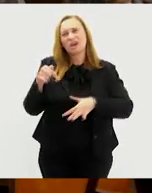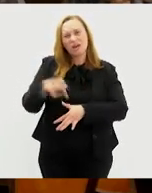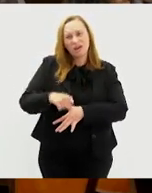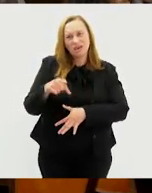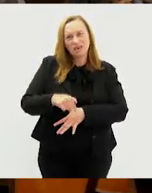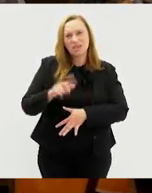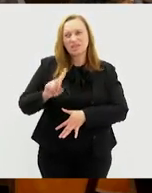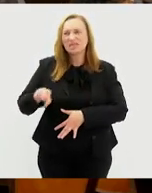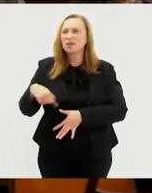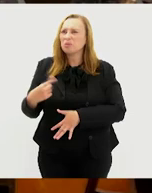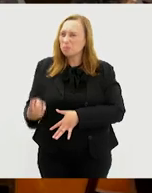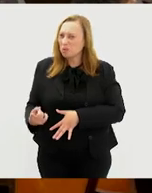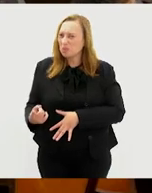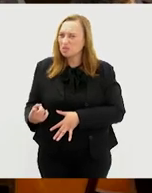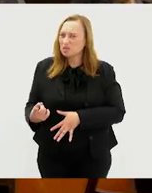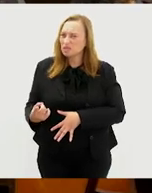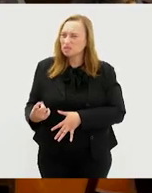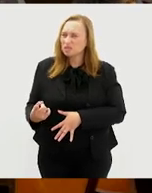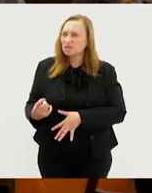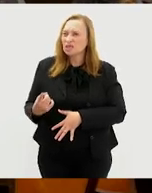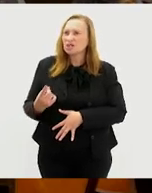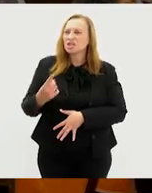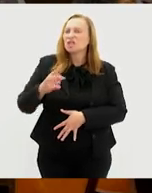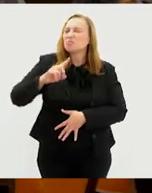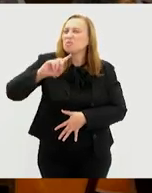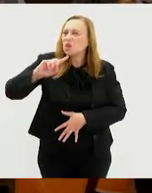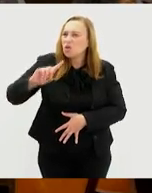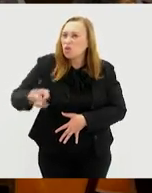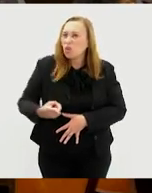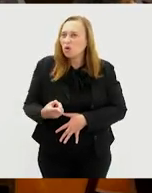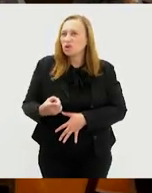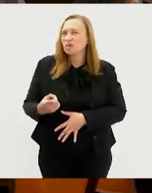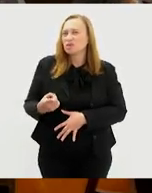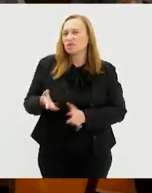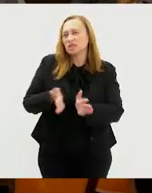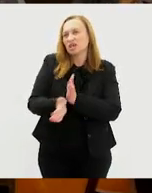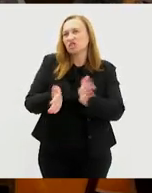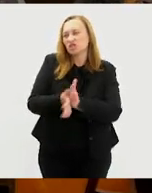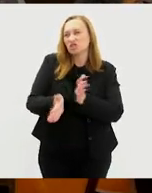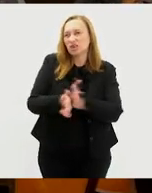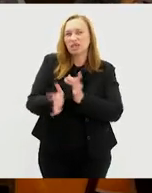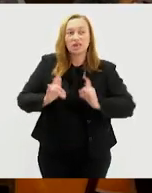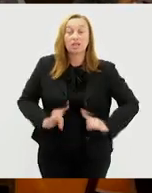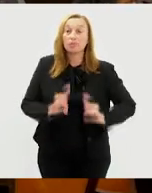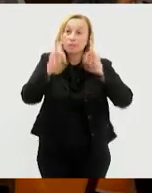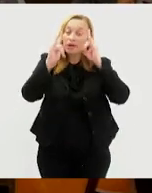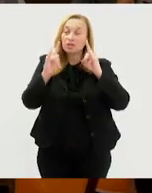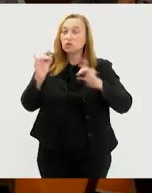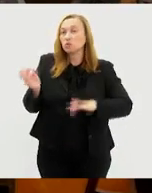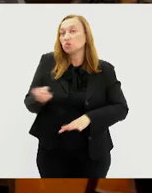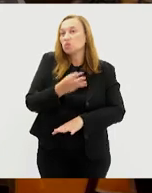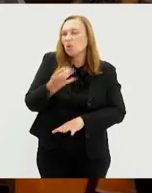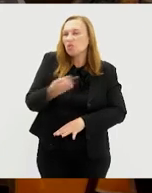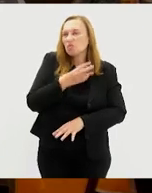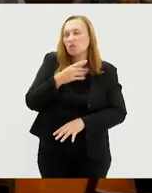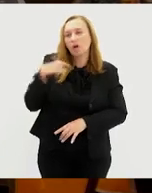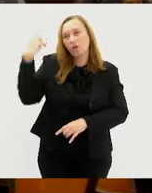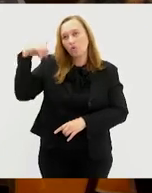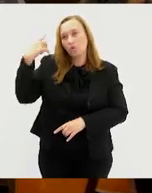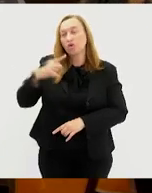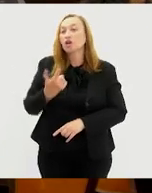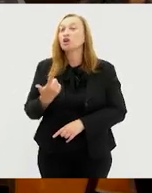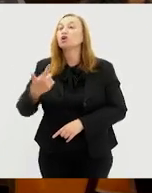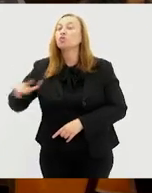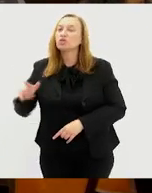de gastar milhões naquele prédio uma loucura isso daí e outra coisa me